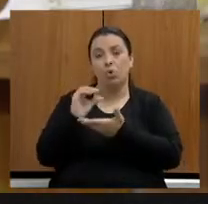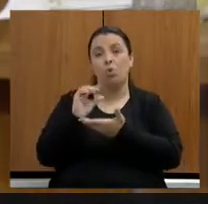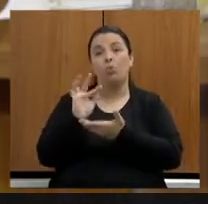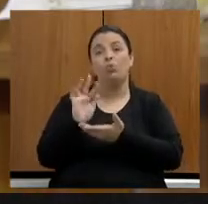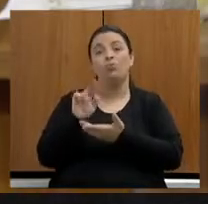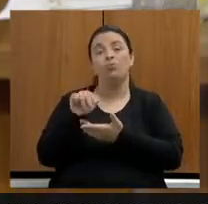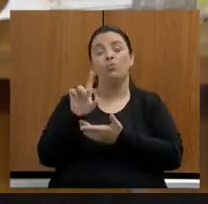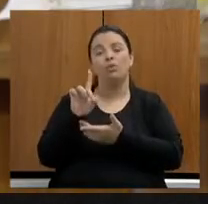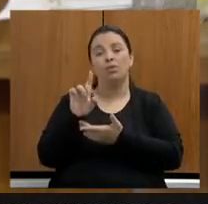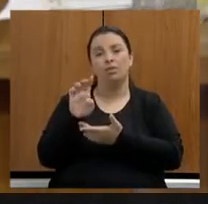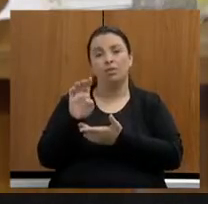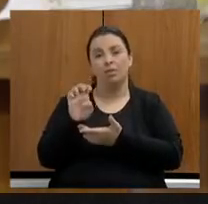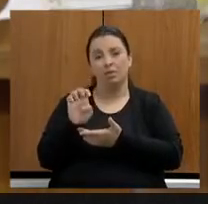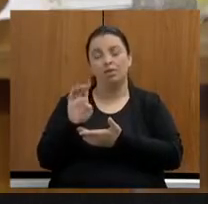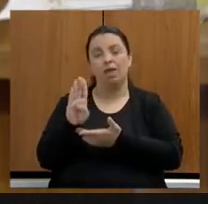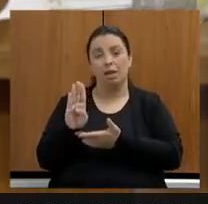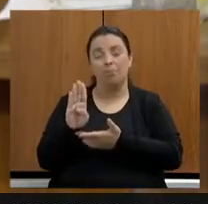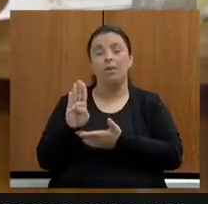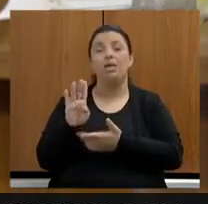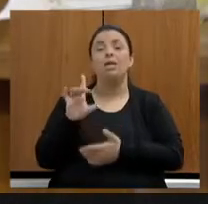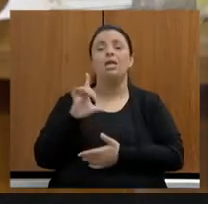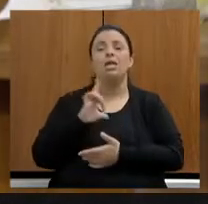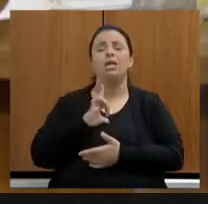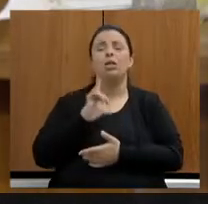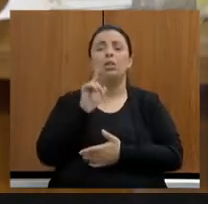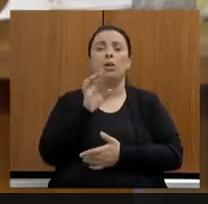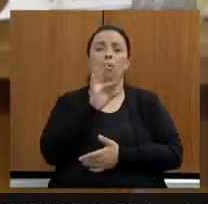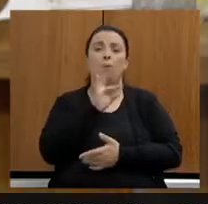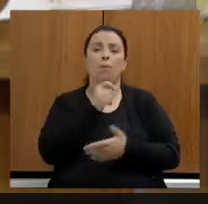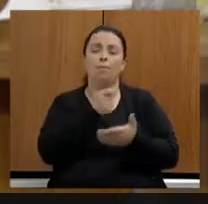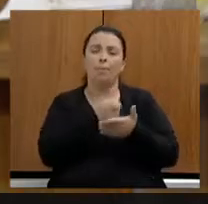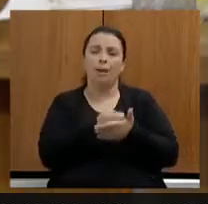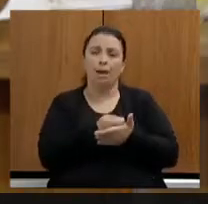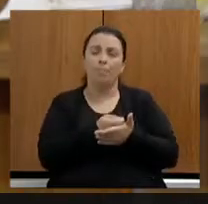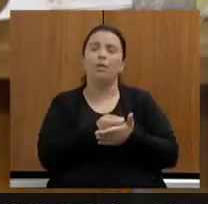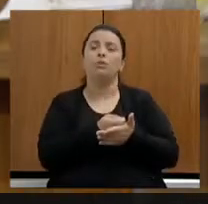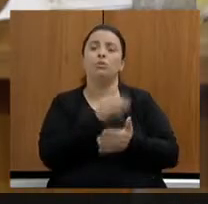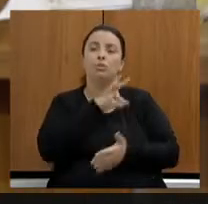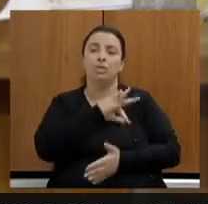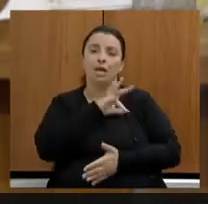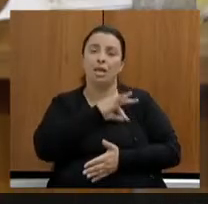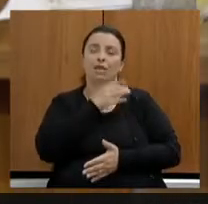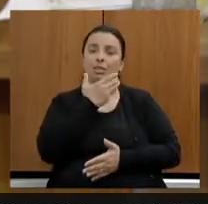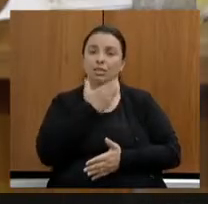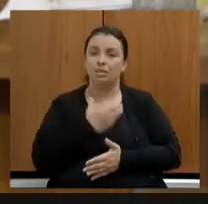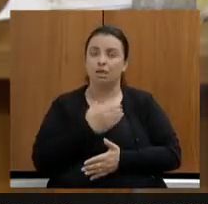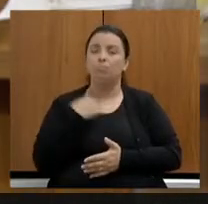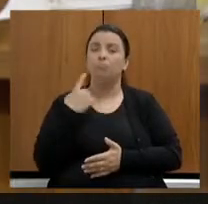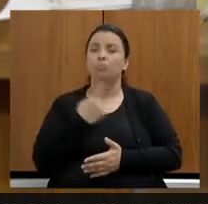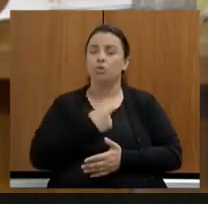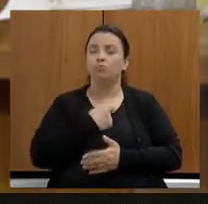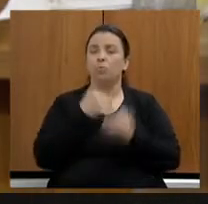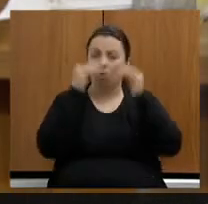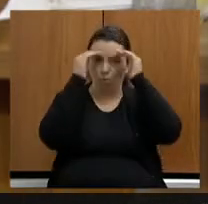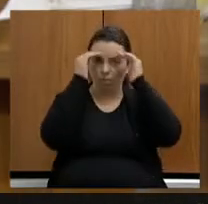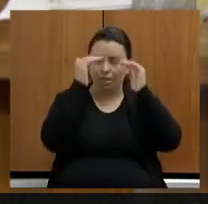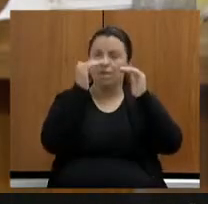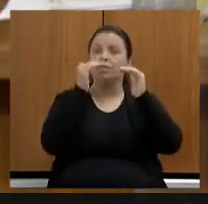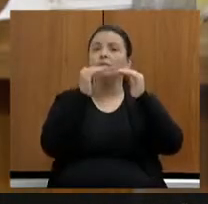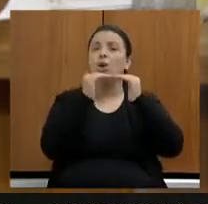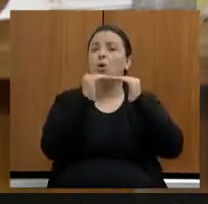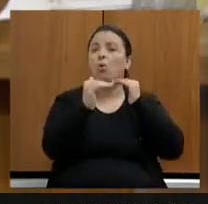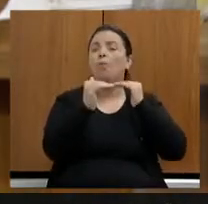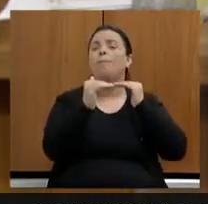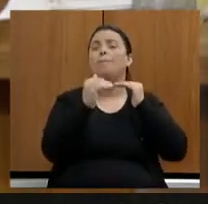dizer que com a folha o desenho abriu o 13º cumpriremos o piso dos setenta por cento piso esse